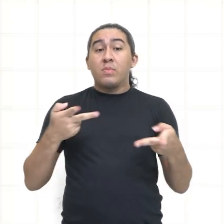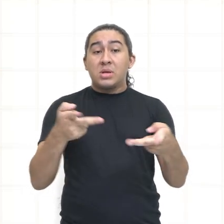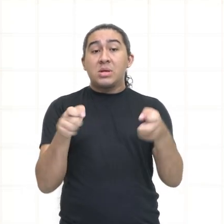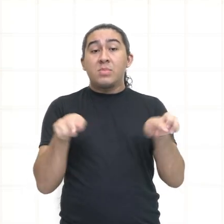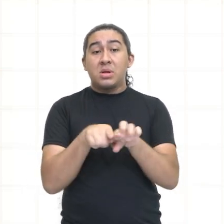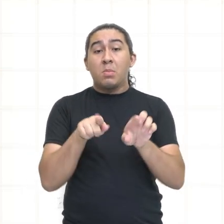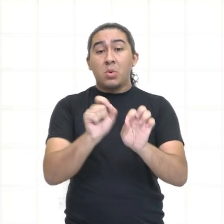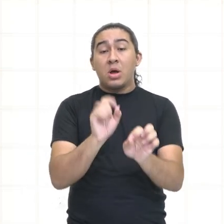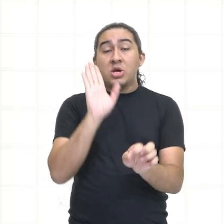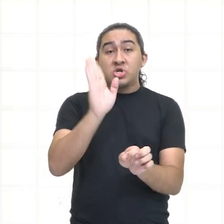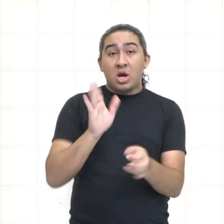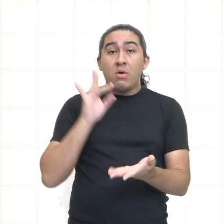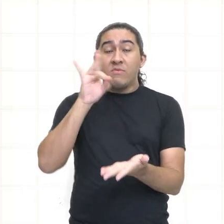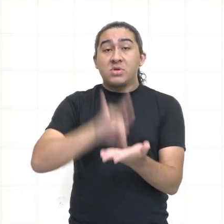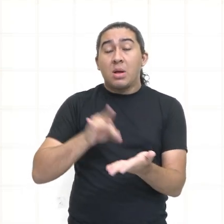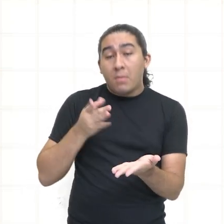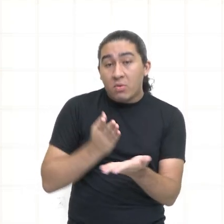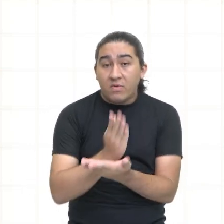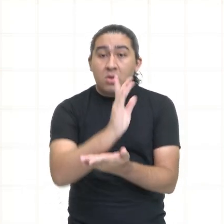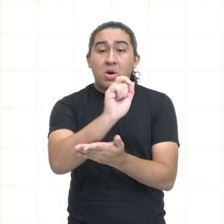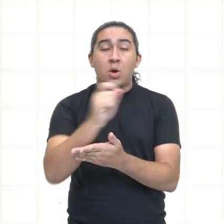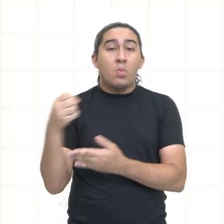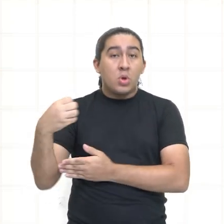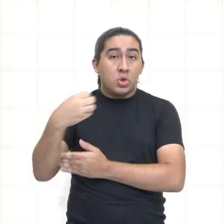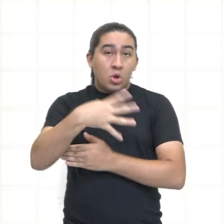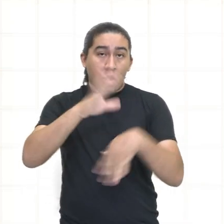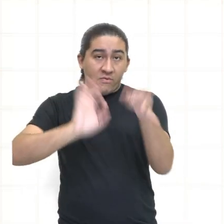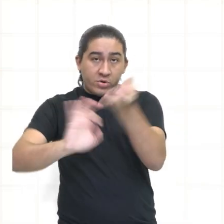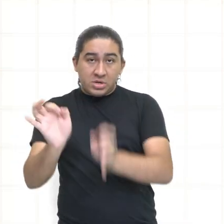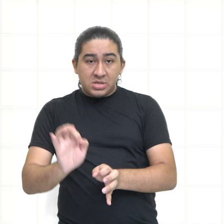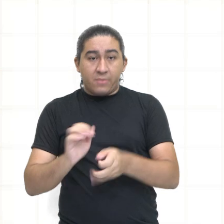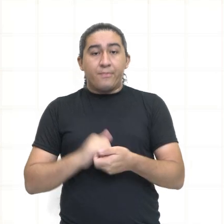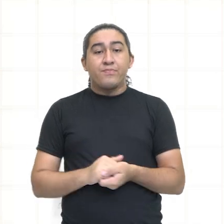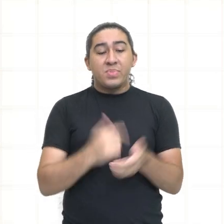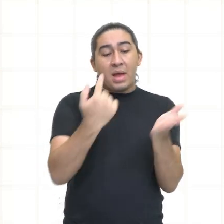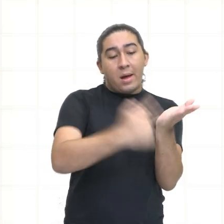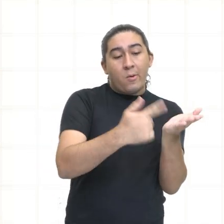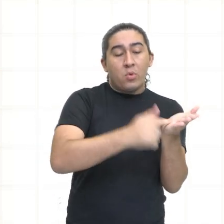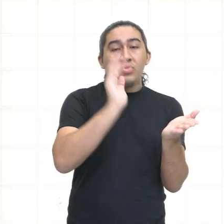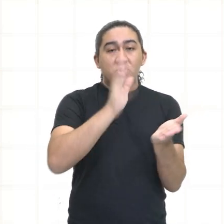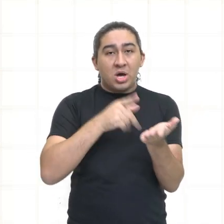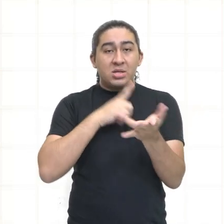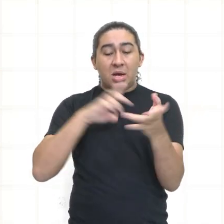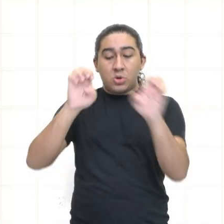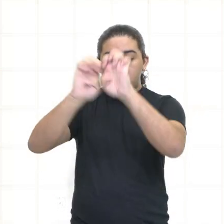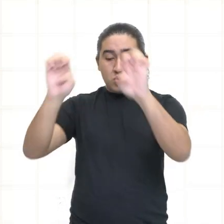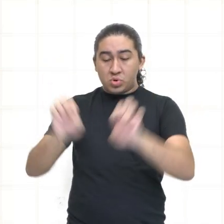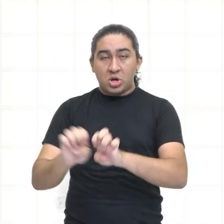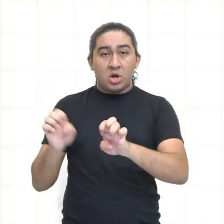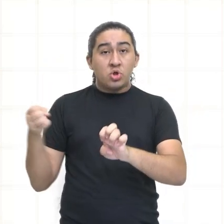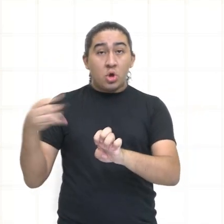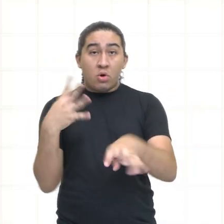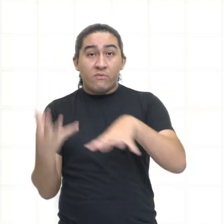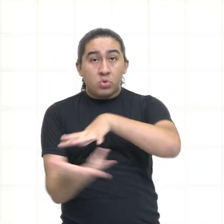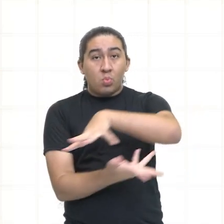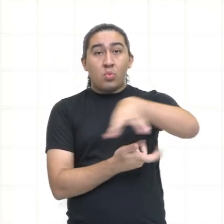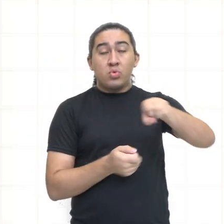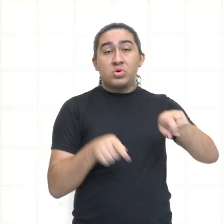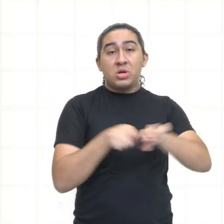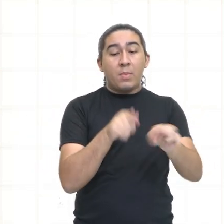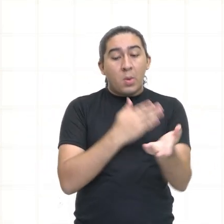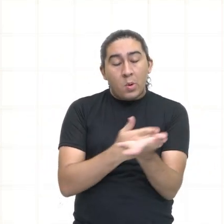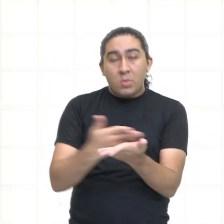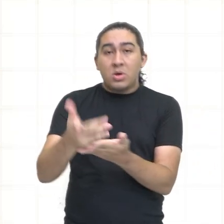observar o estabelecimento de uma nova ordem. Os acordos abriram uma nova formatação mundial e inauguraram